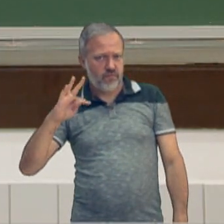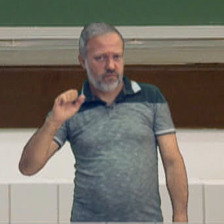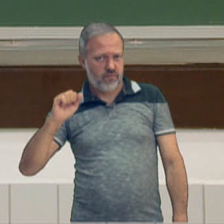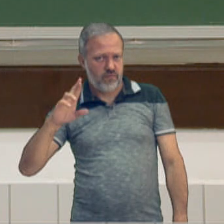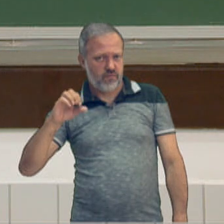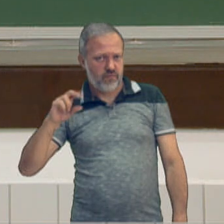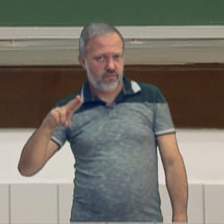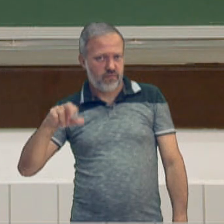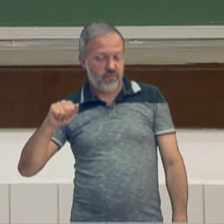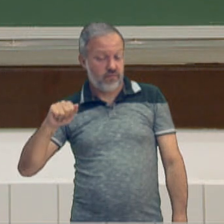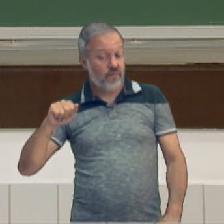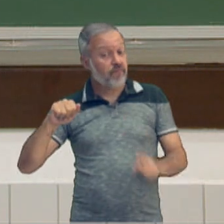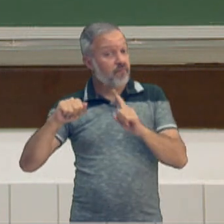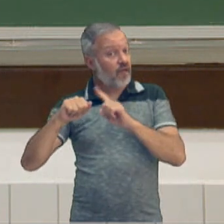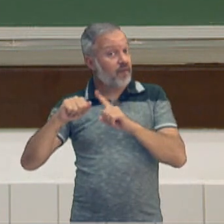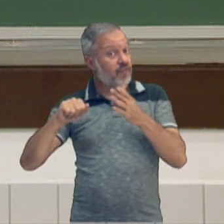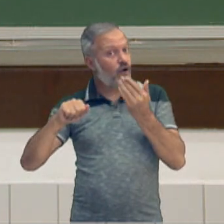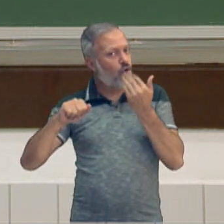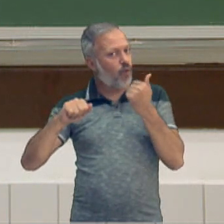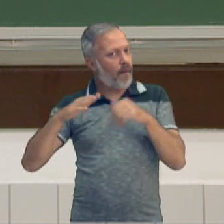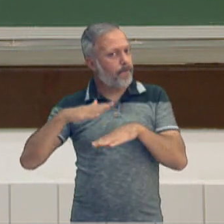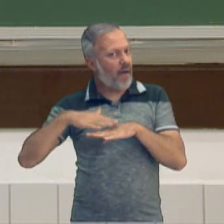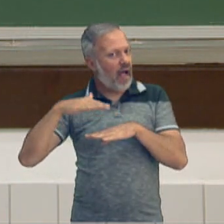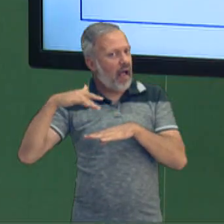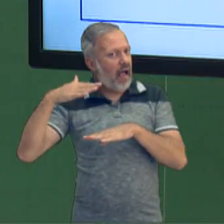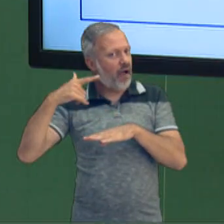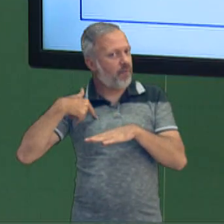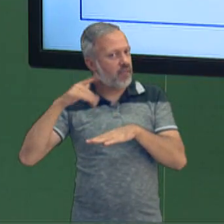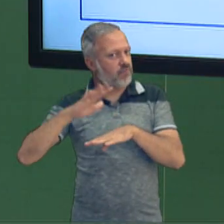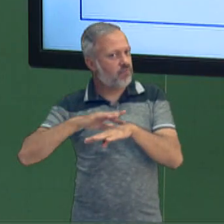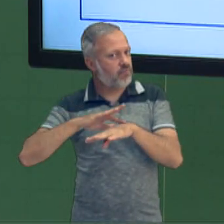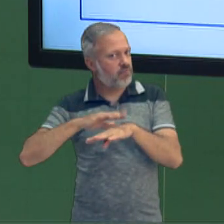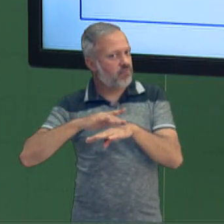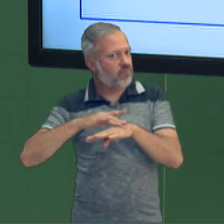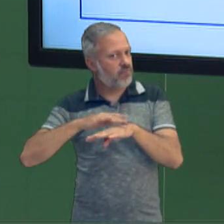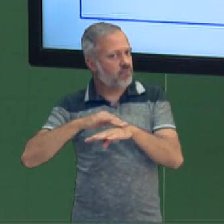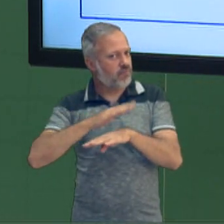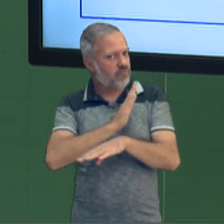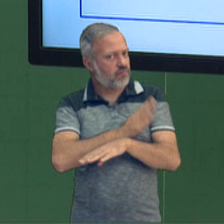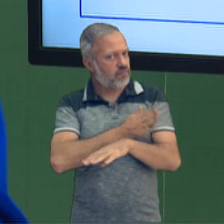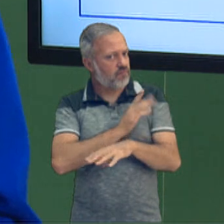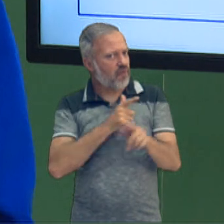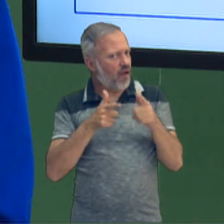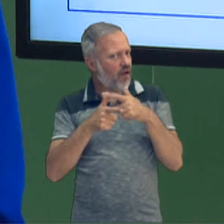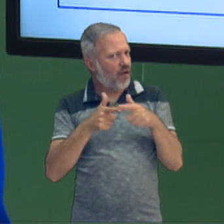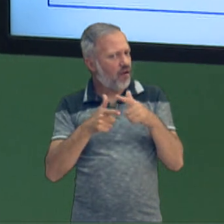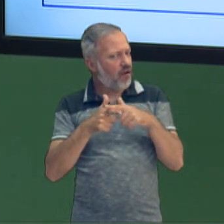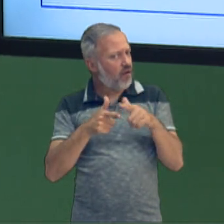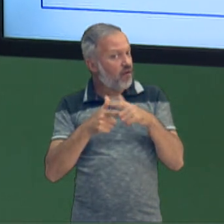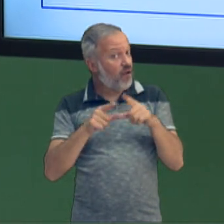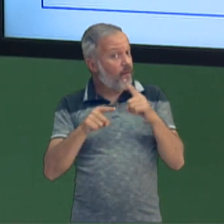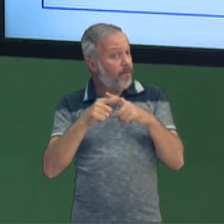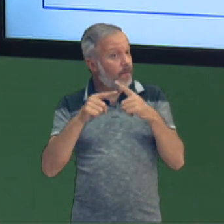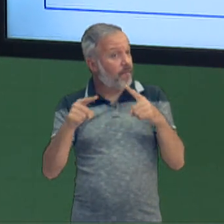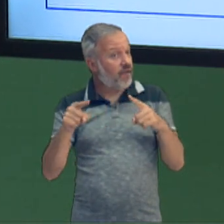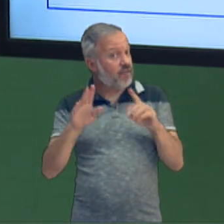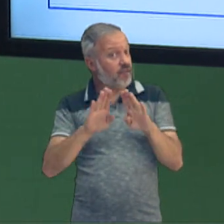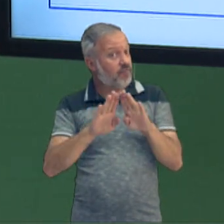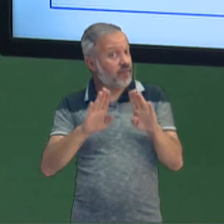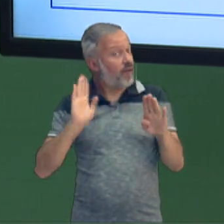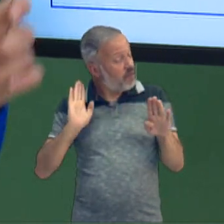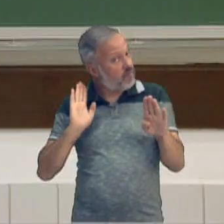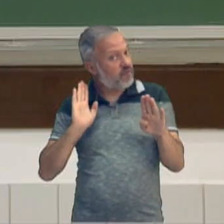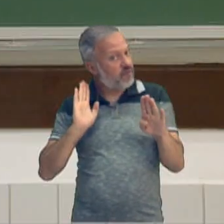tendo aterosclerose, infarto, AVC, várias coisas. Não é recomendável, tá? Mas você não pode simplesmente excluir os lipídios